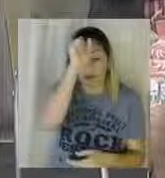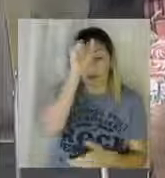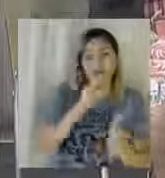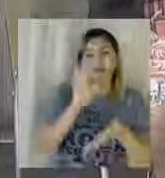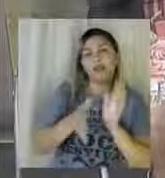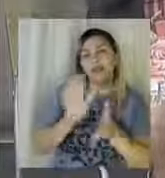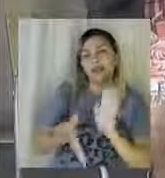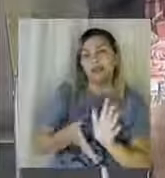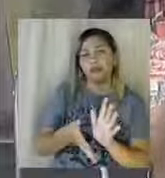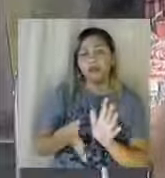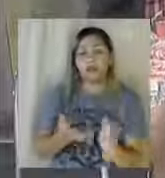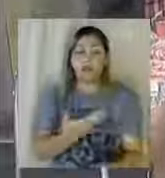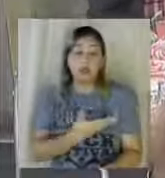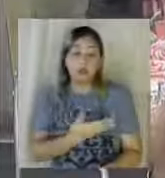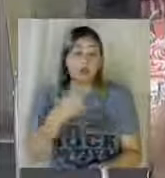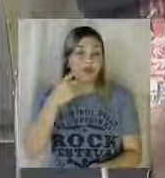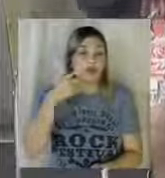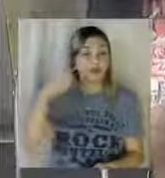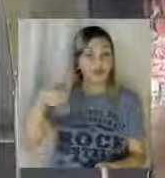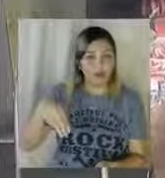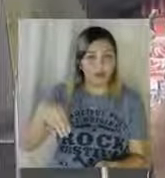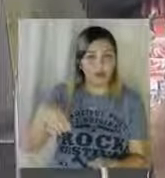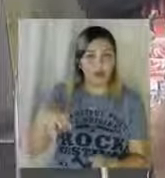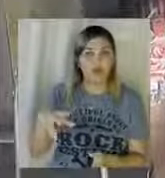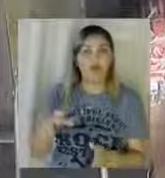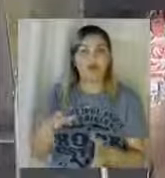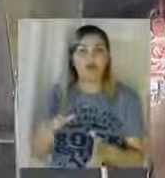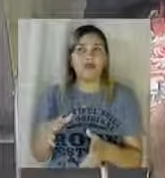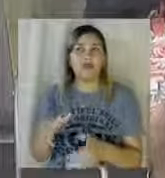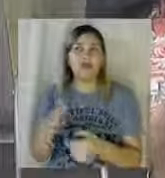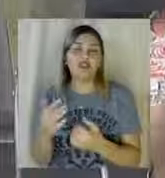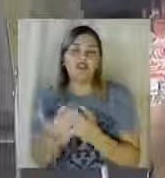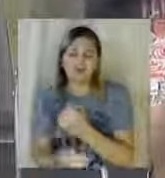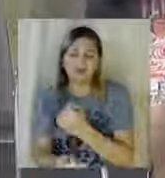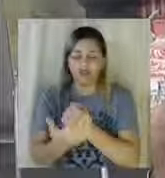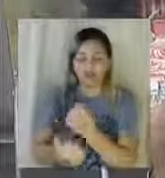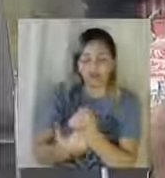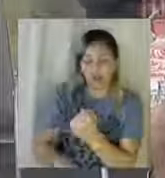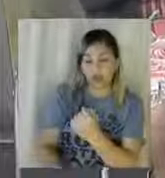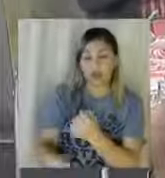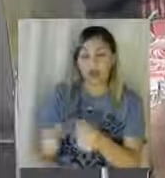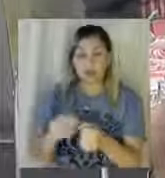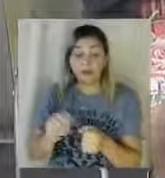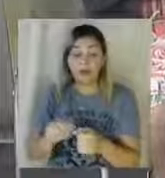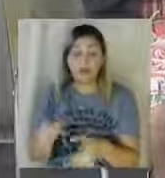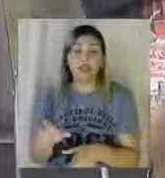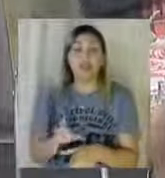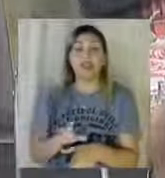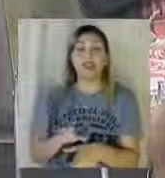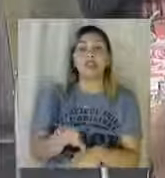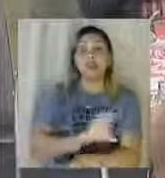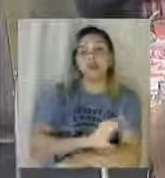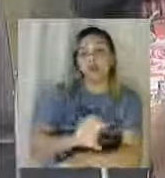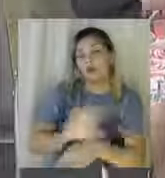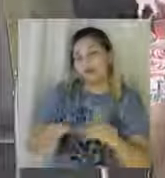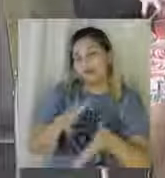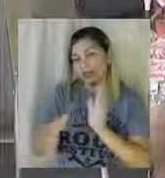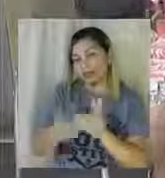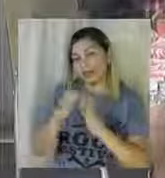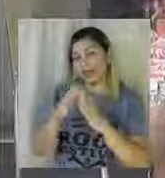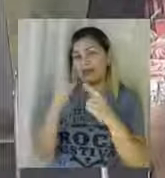E meu amigo Milton já me chamava para fazer o curso de Libras na igreja, mas